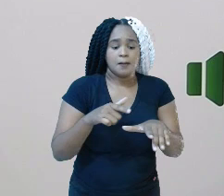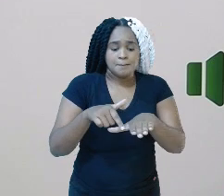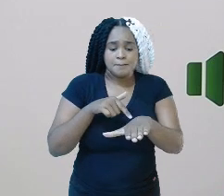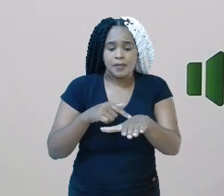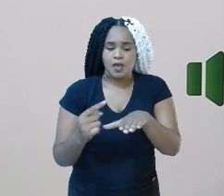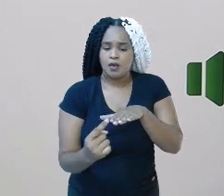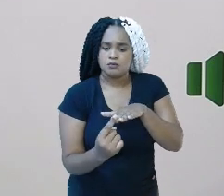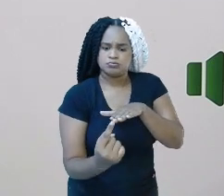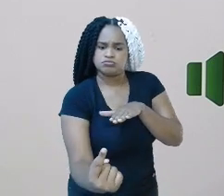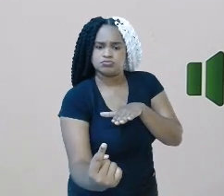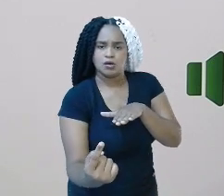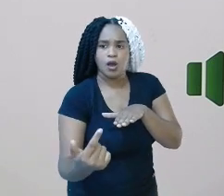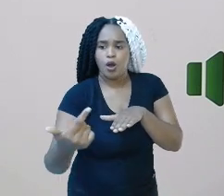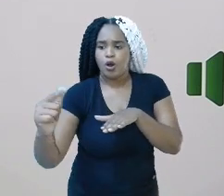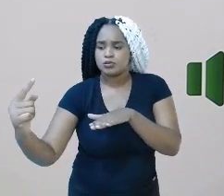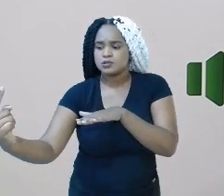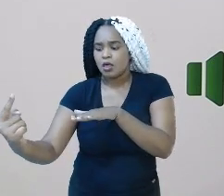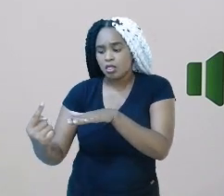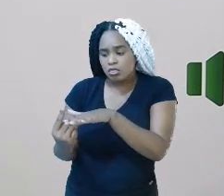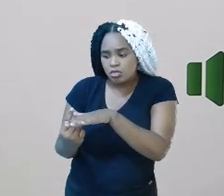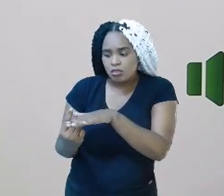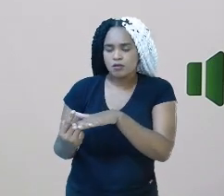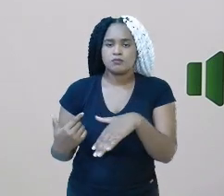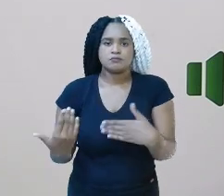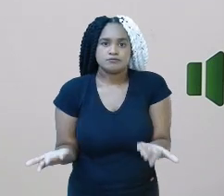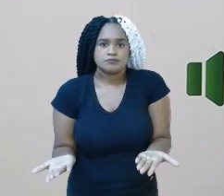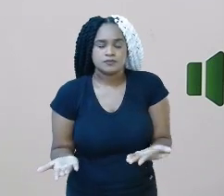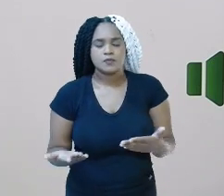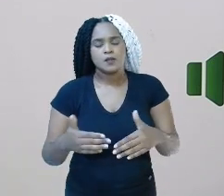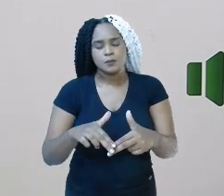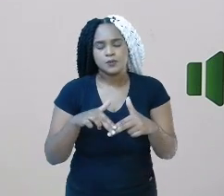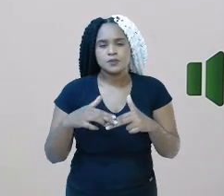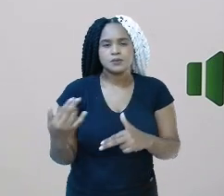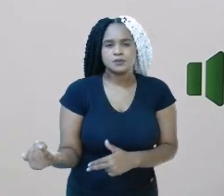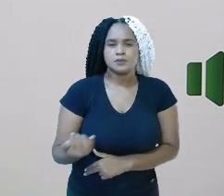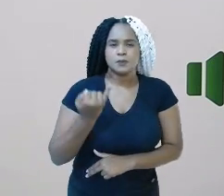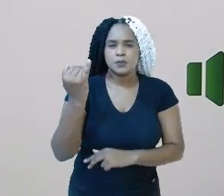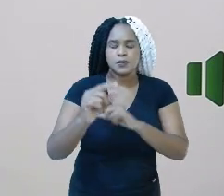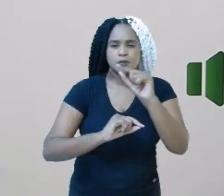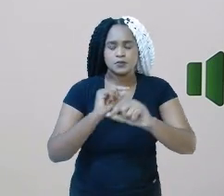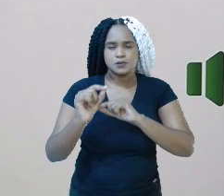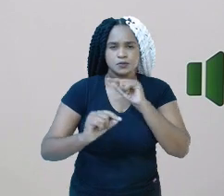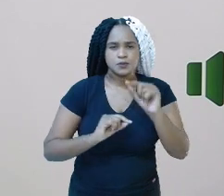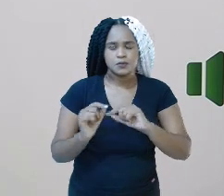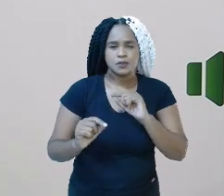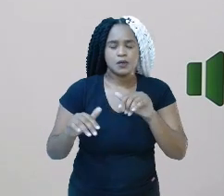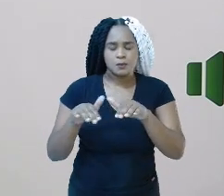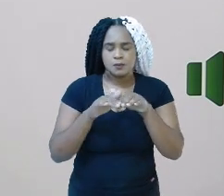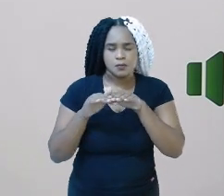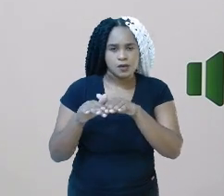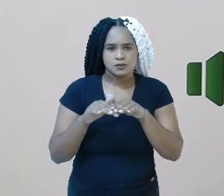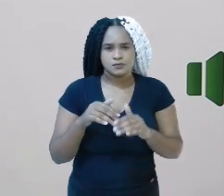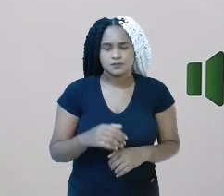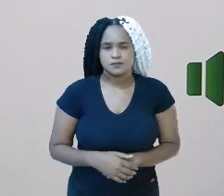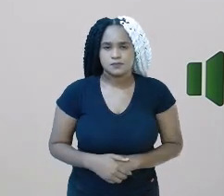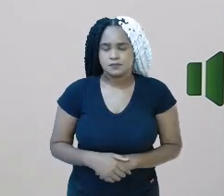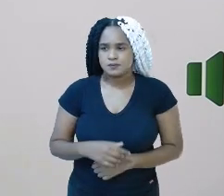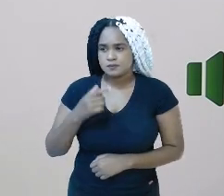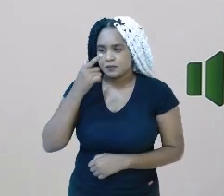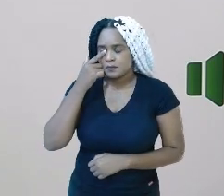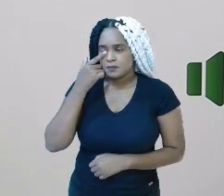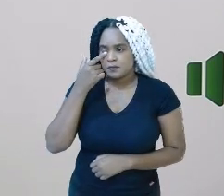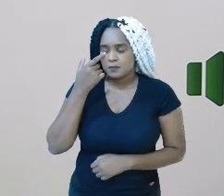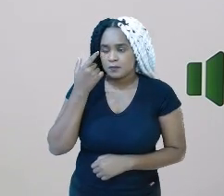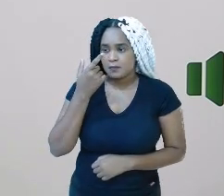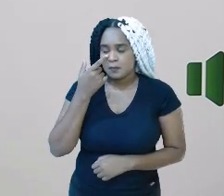que foi importantíssimo a construção dos padrões de medida, tá? Na próxima imagem, a gente